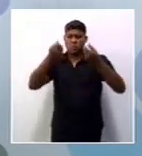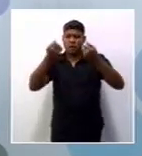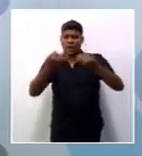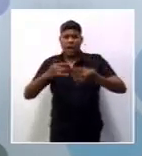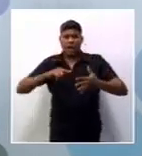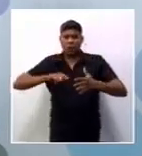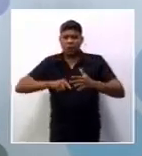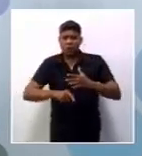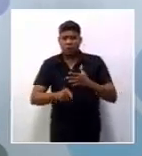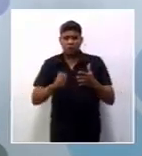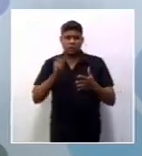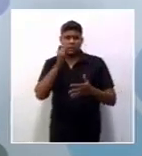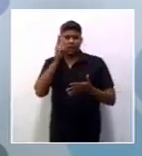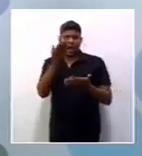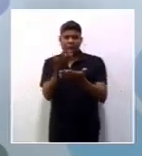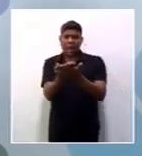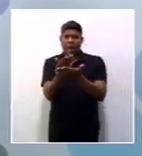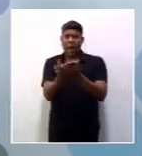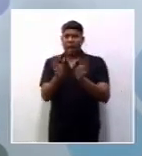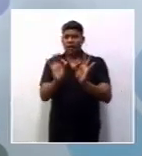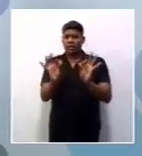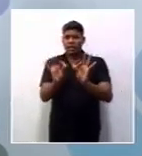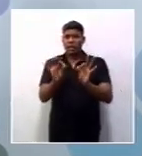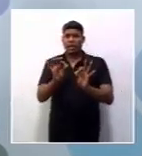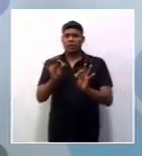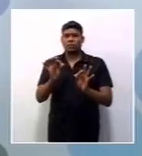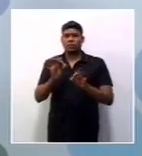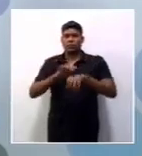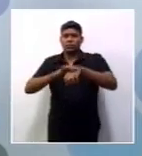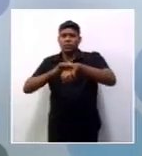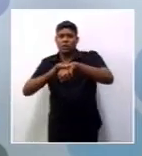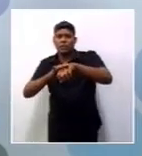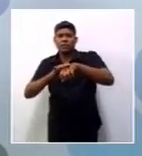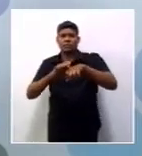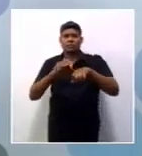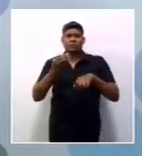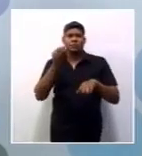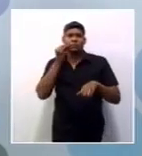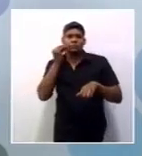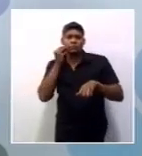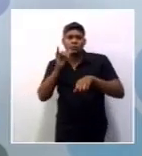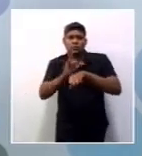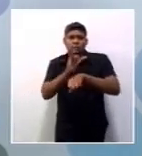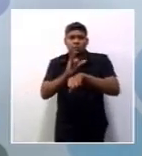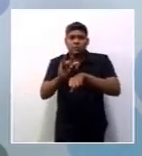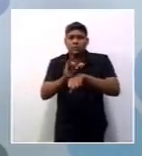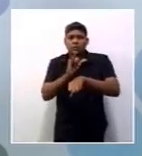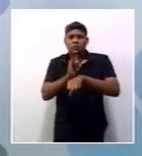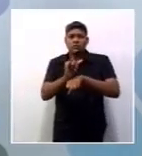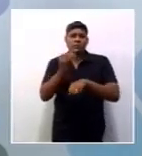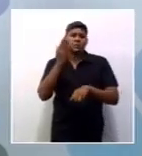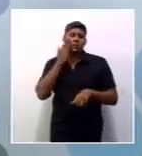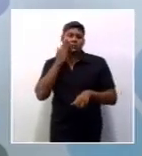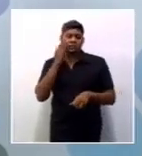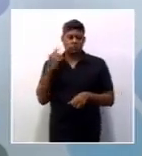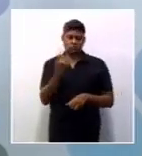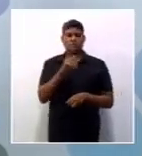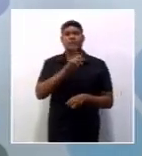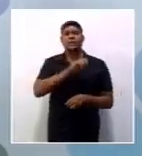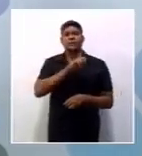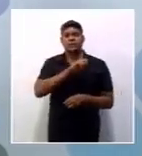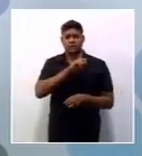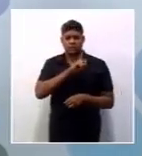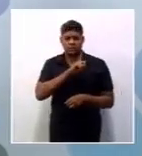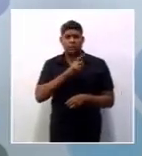a ideia da aula, mas é uma doença, na verdade, só de gatos, que afeta o estômago e não pega na gente, não tem nada a ver com o que a gente tem, né?